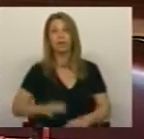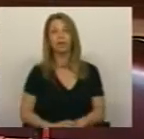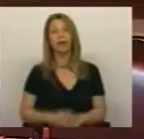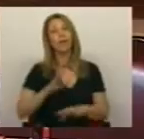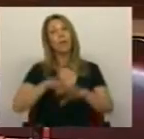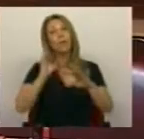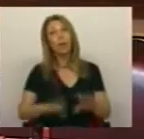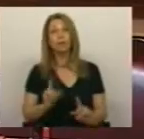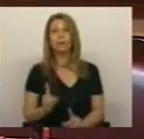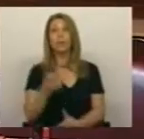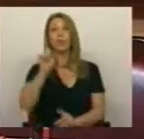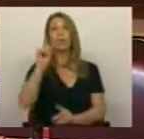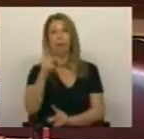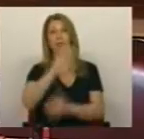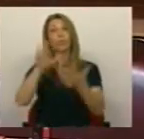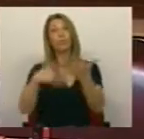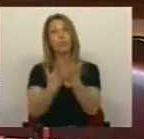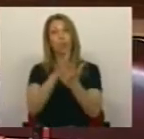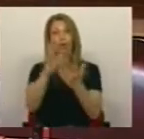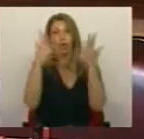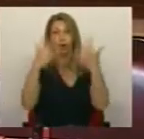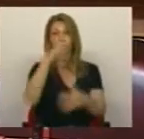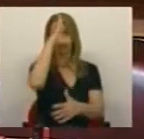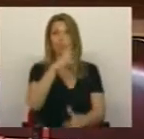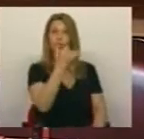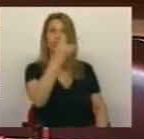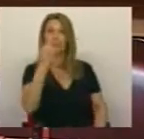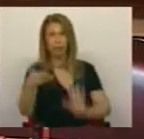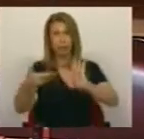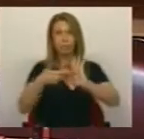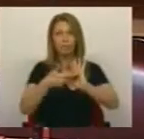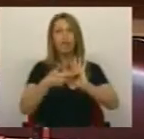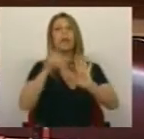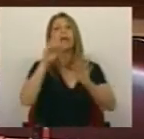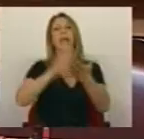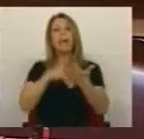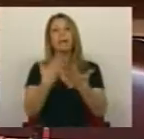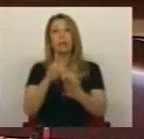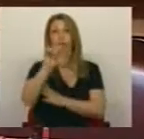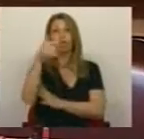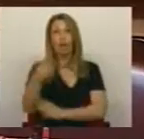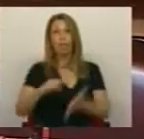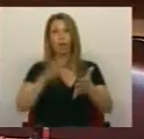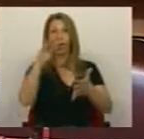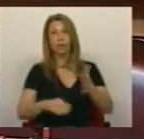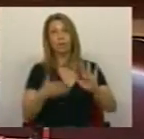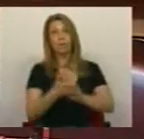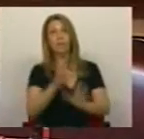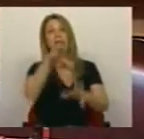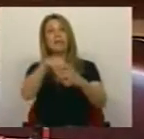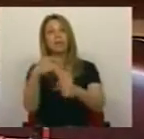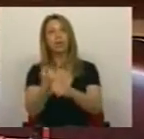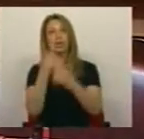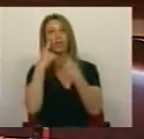isso que o PEV propôs no Orçamento de Estado de 2020 a contratação de intérpretes de língua gestual portuguesa para os serviços